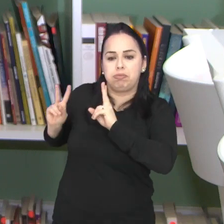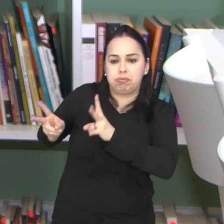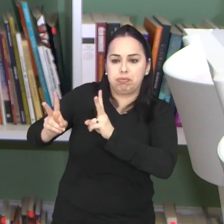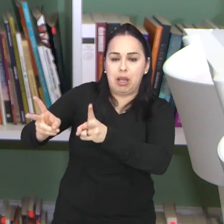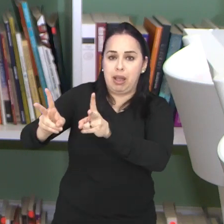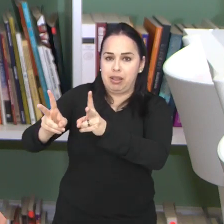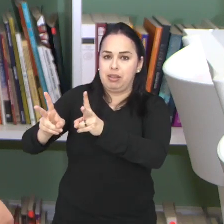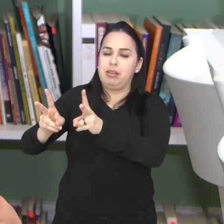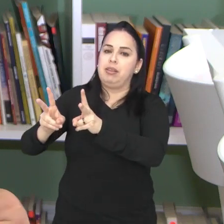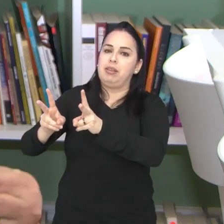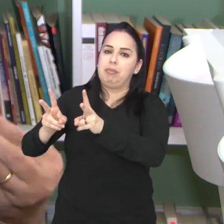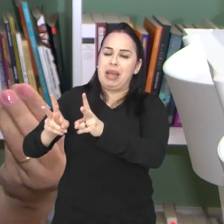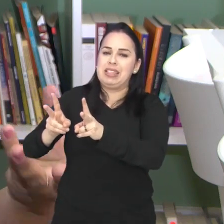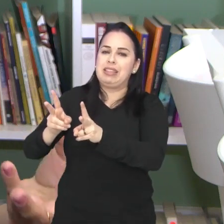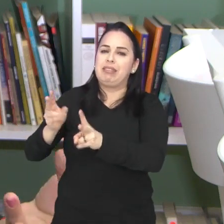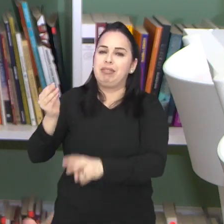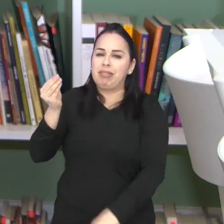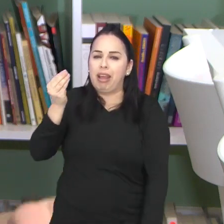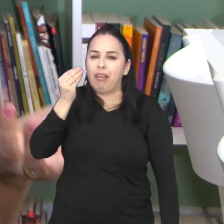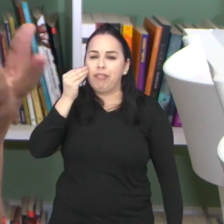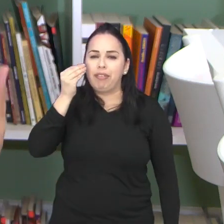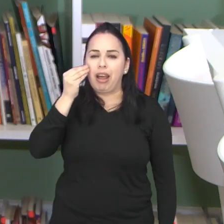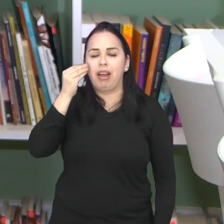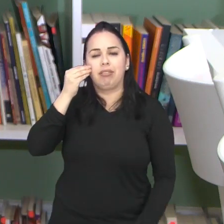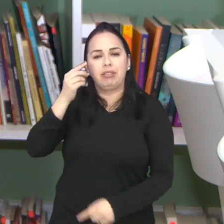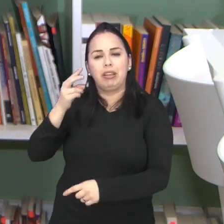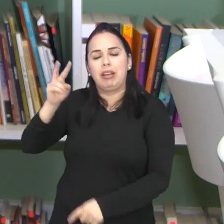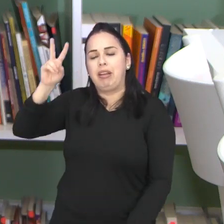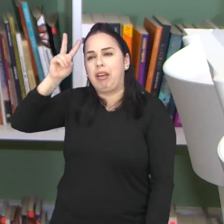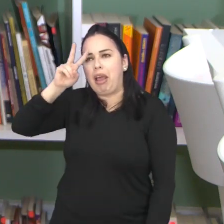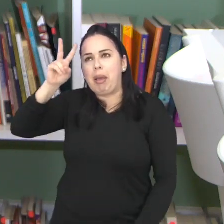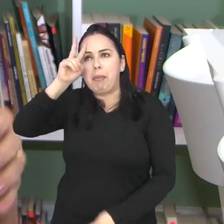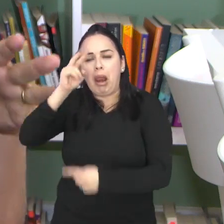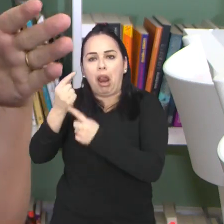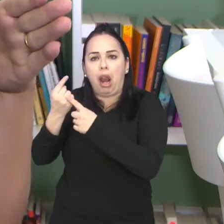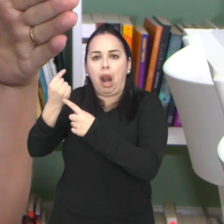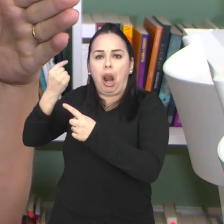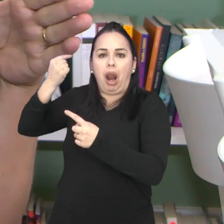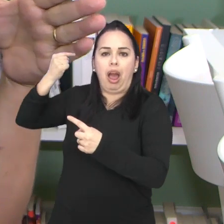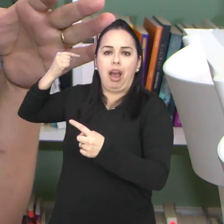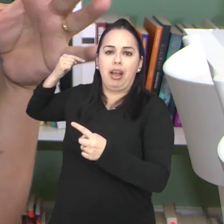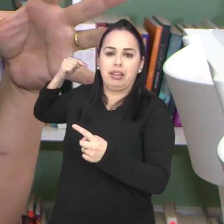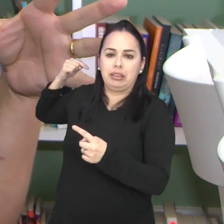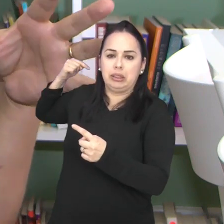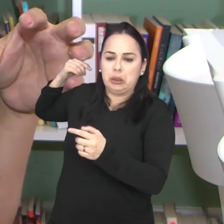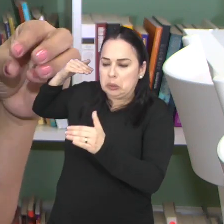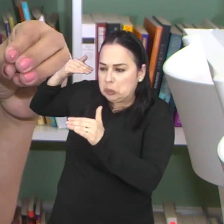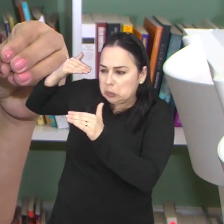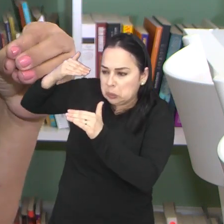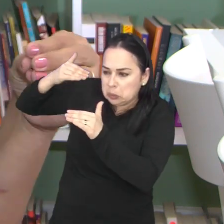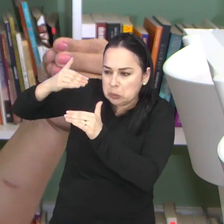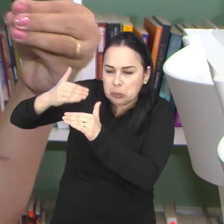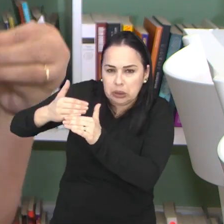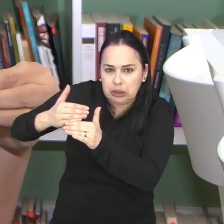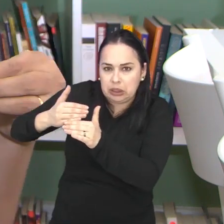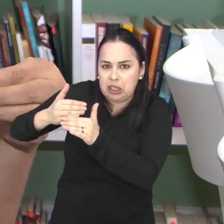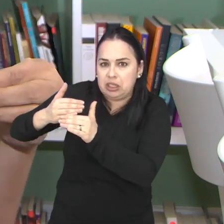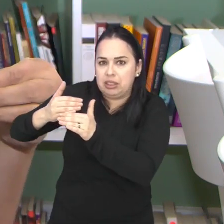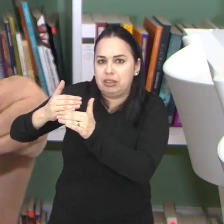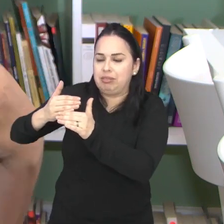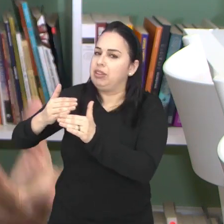Agora, você artificialmente tentar resgatar alguma tradição e usar a preservação como uma forma